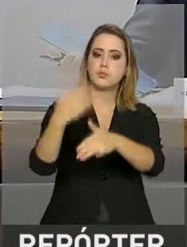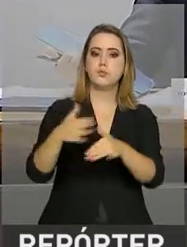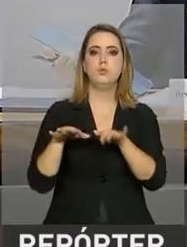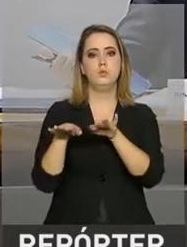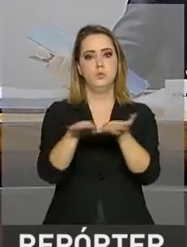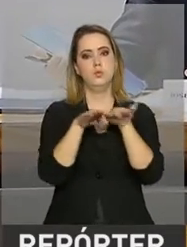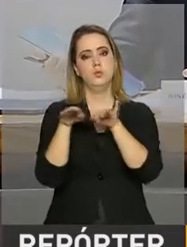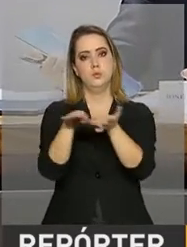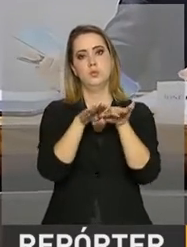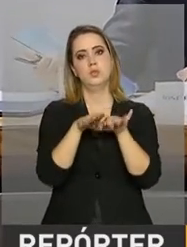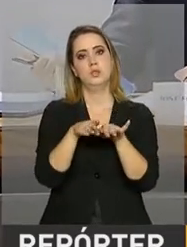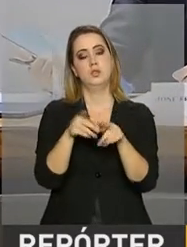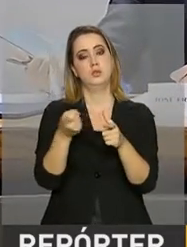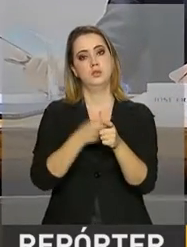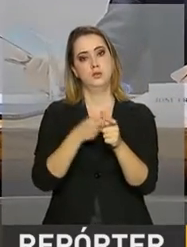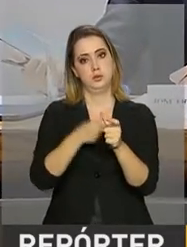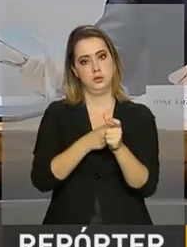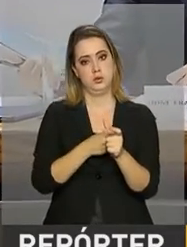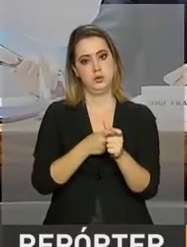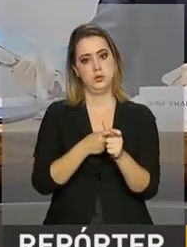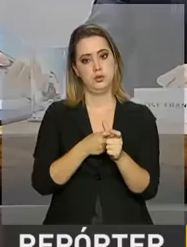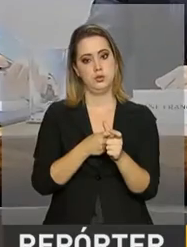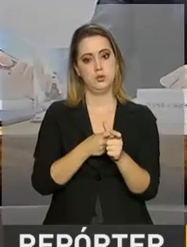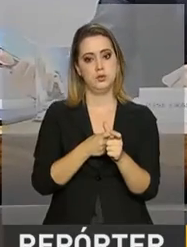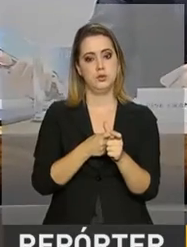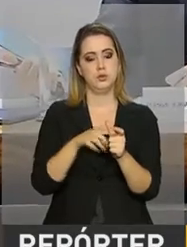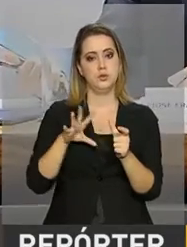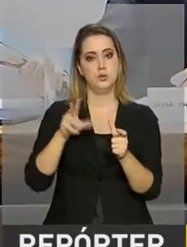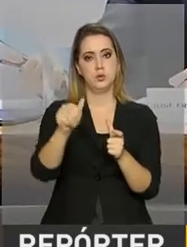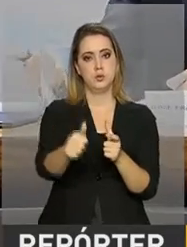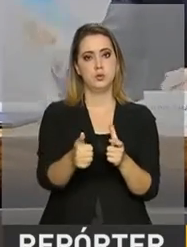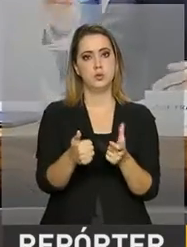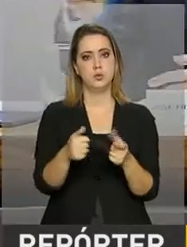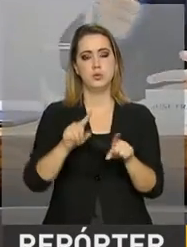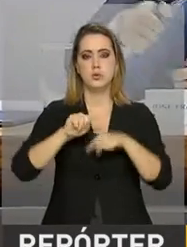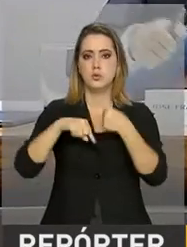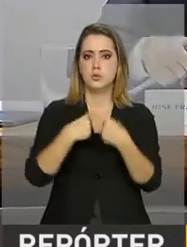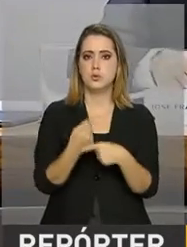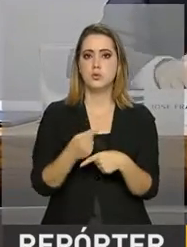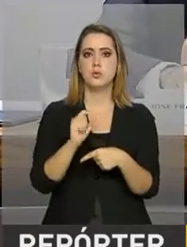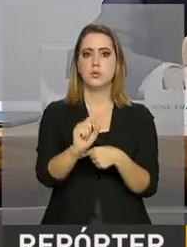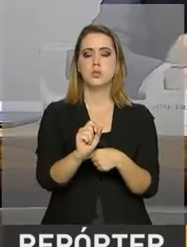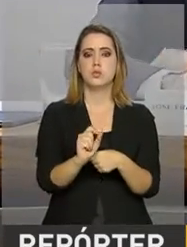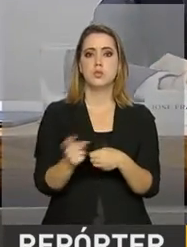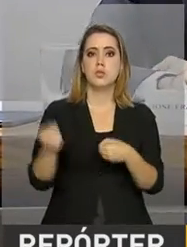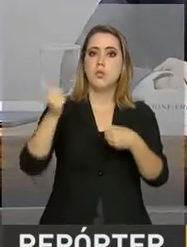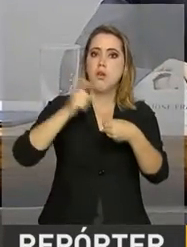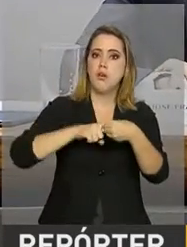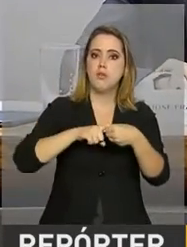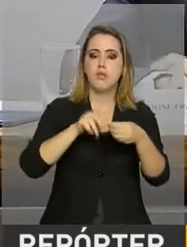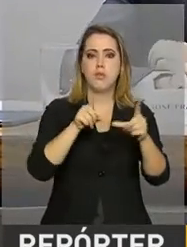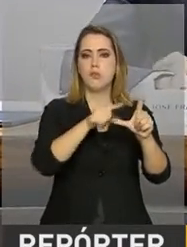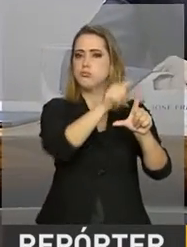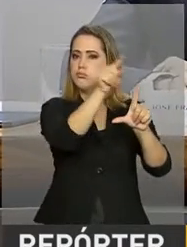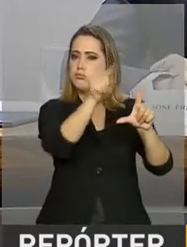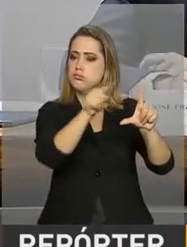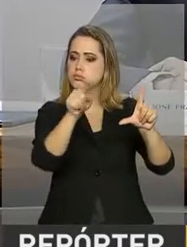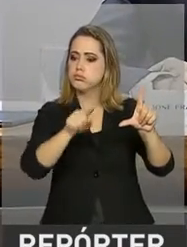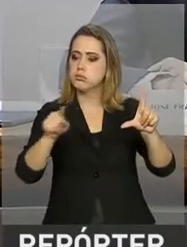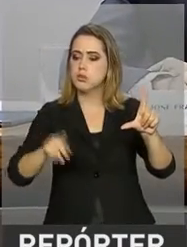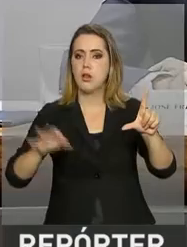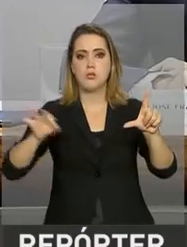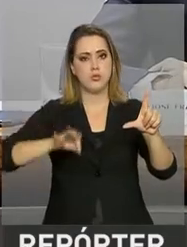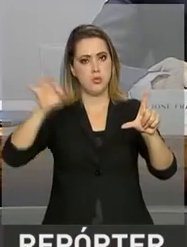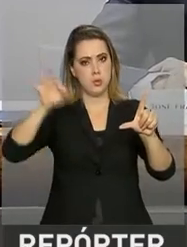estabilidade da dívida pública geral do governo geral com todos e posteriormente um volta do declínio desse percentual